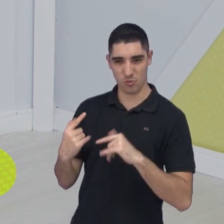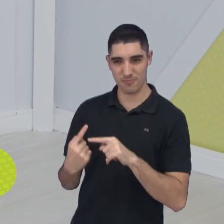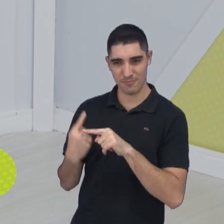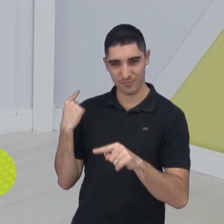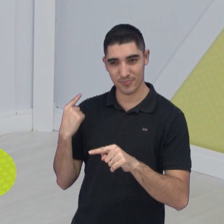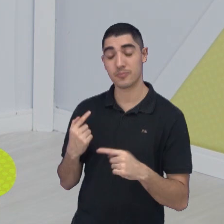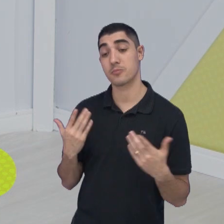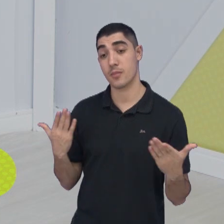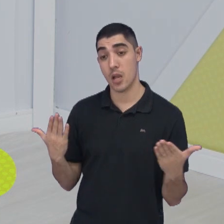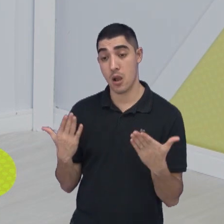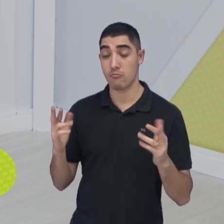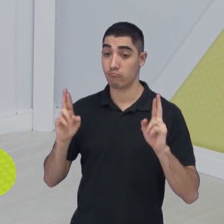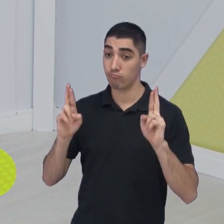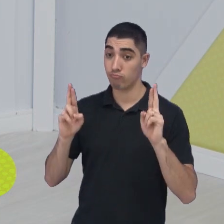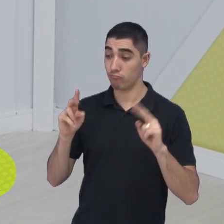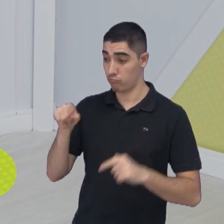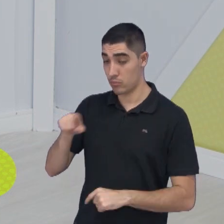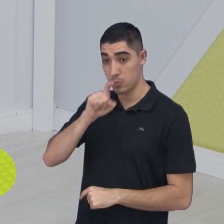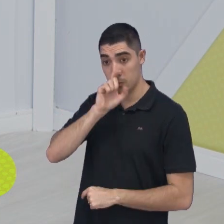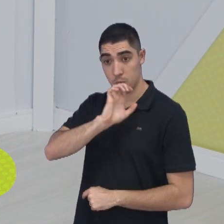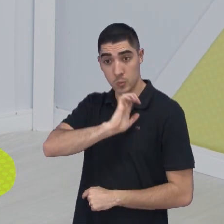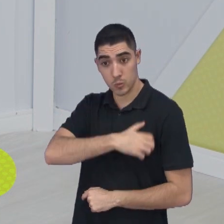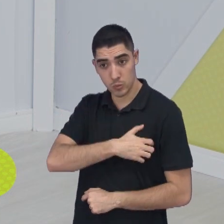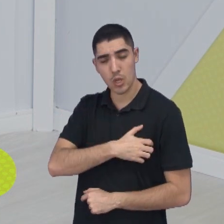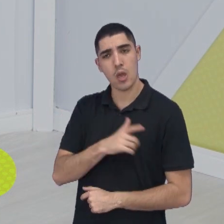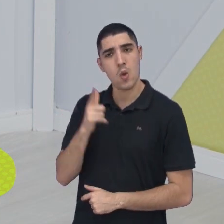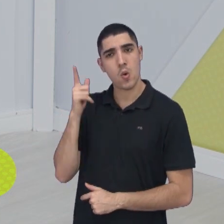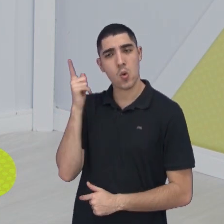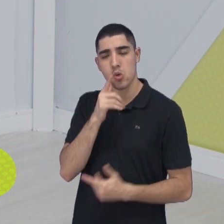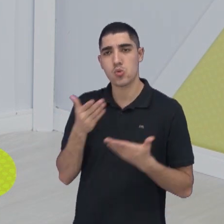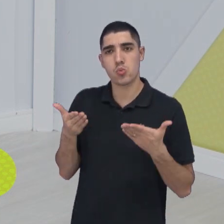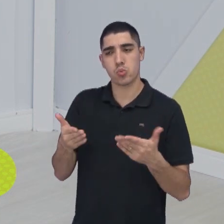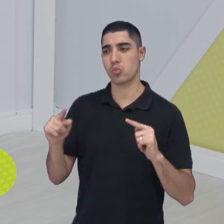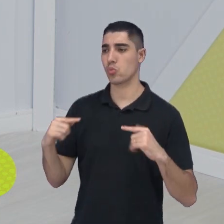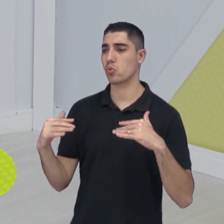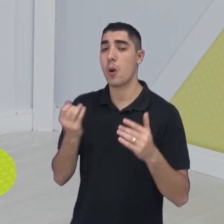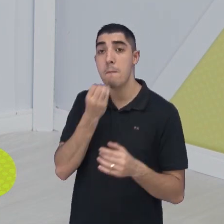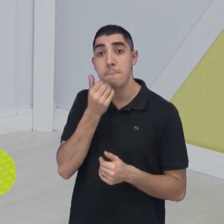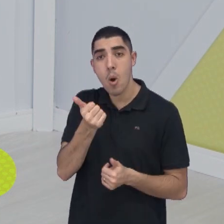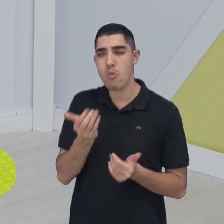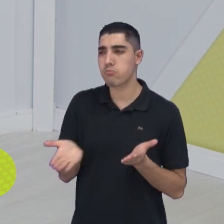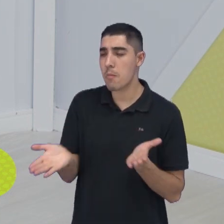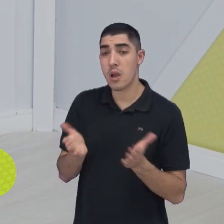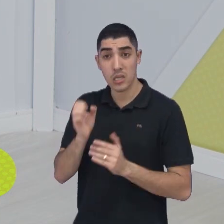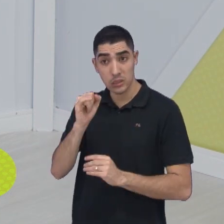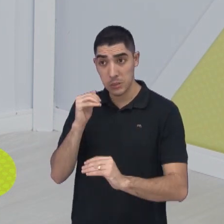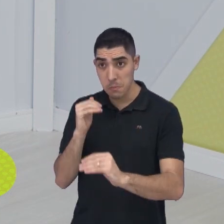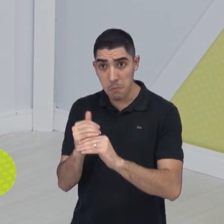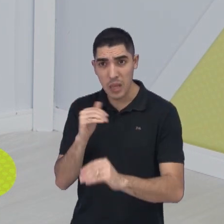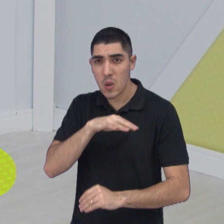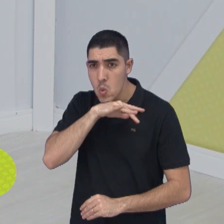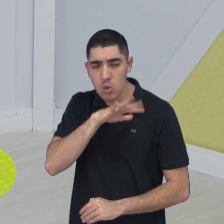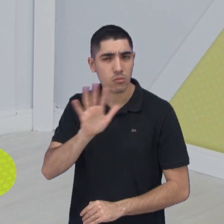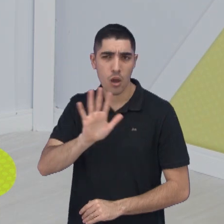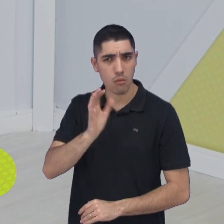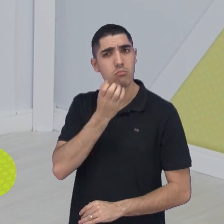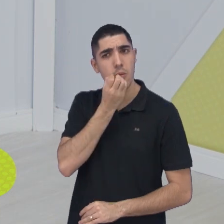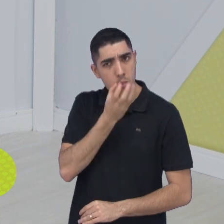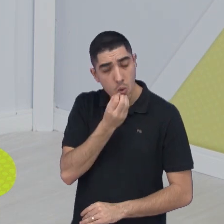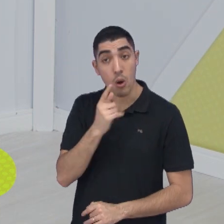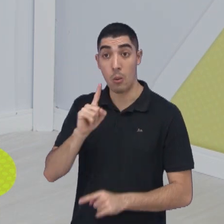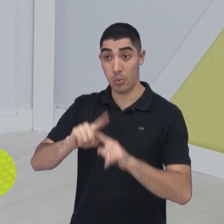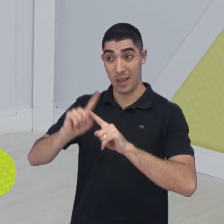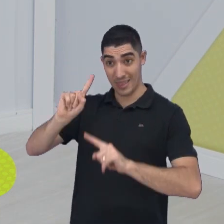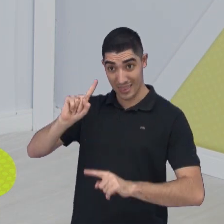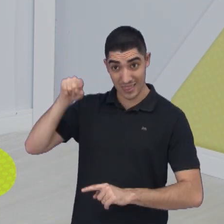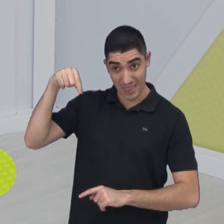os meninos possam ir para Atibaia tranquilos, fazerem um bom jogo. O empatezinho não é ruim não, porque depois na próxima rodada vai